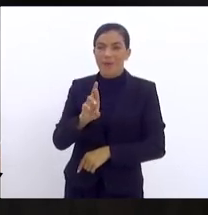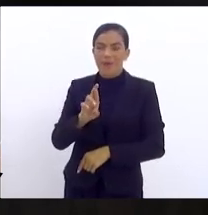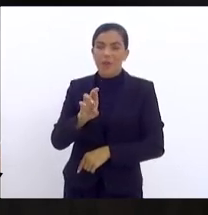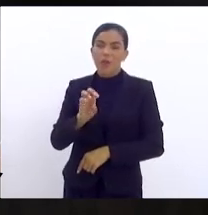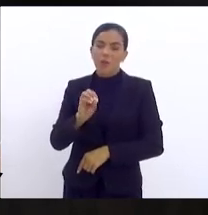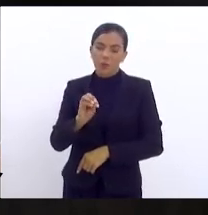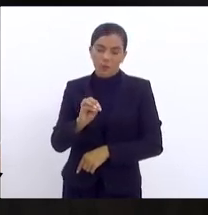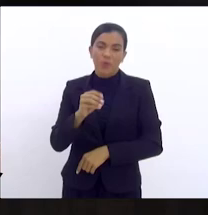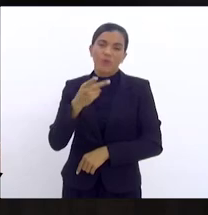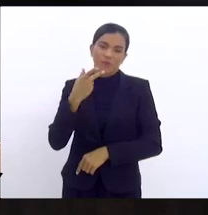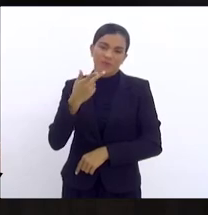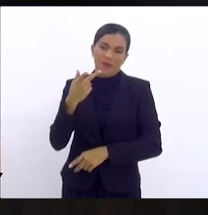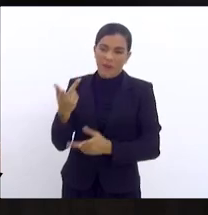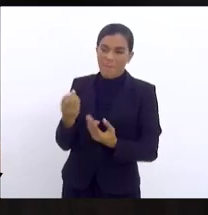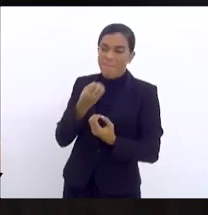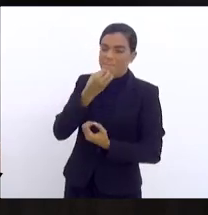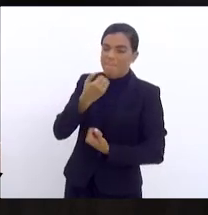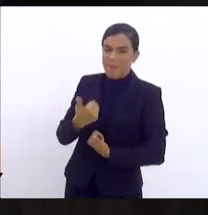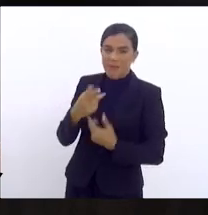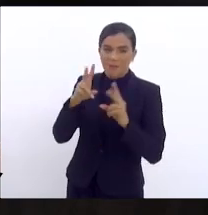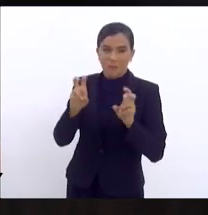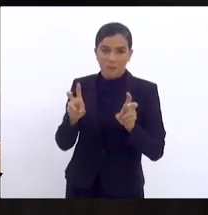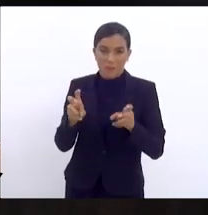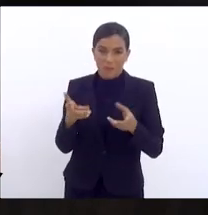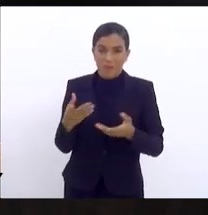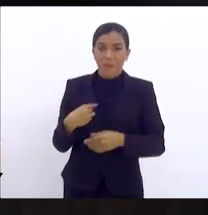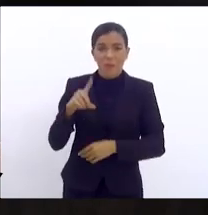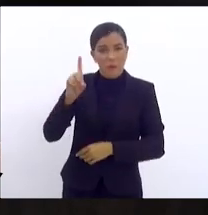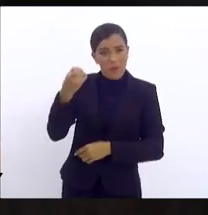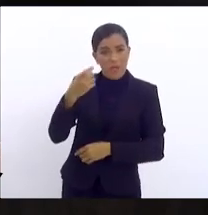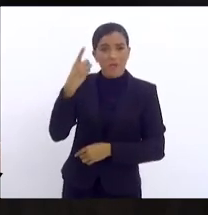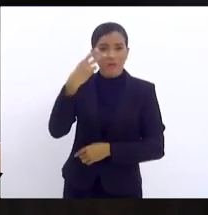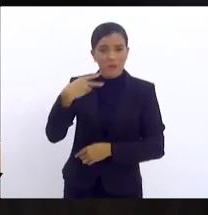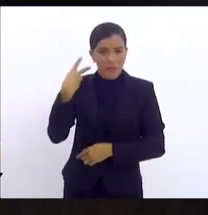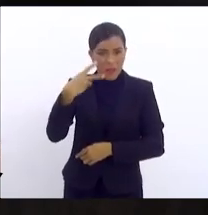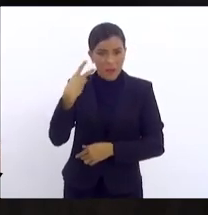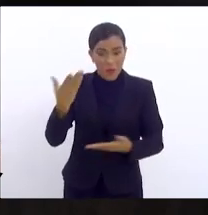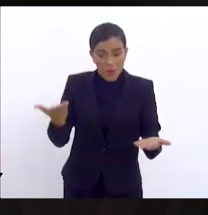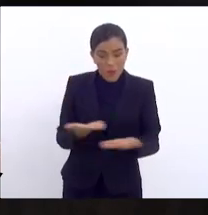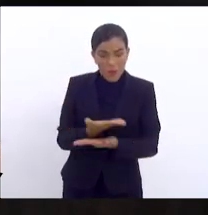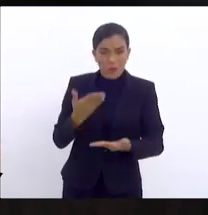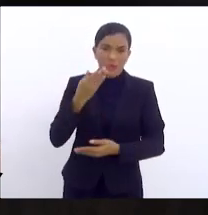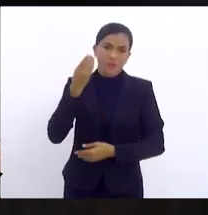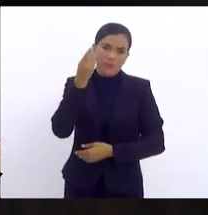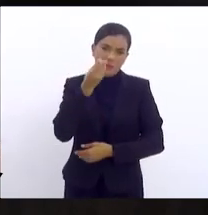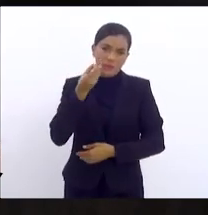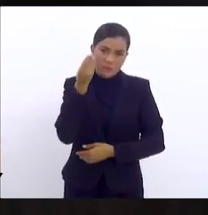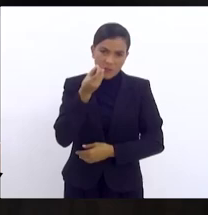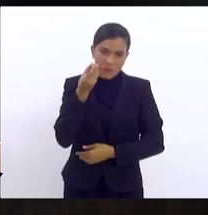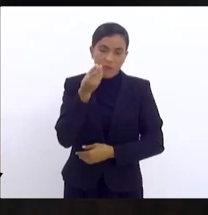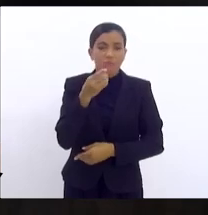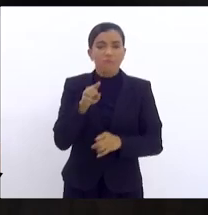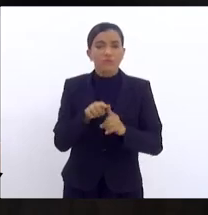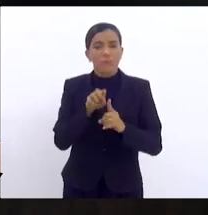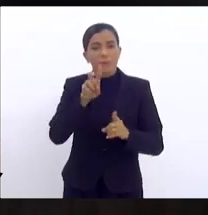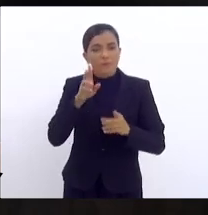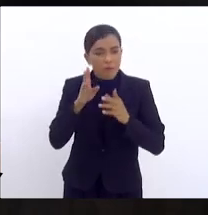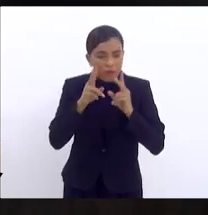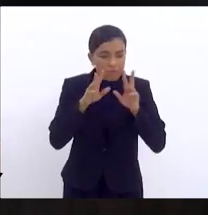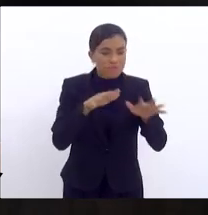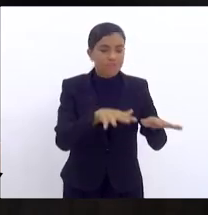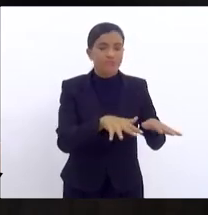tive Vereador por dois mandatos hoje Deputado e a gente tem um posicionamento diferenciado sempre voltado para o lado da população